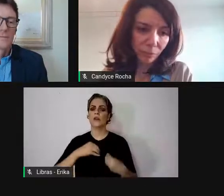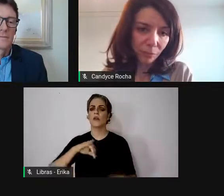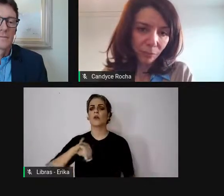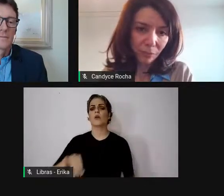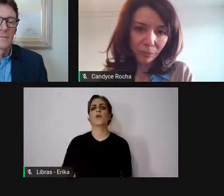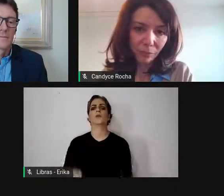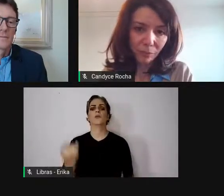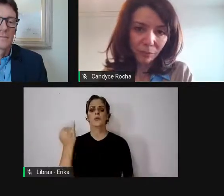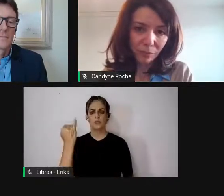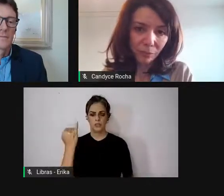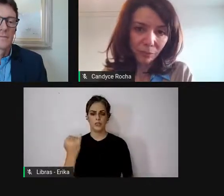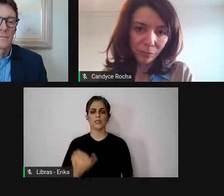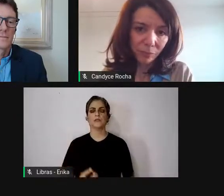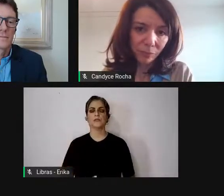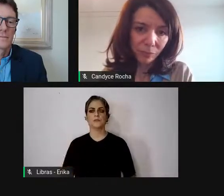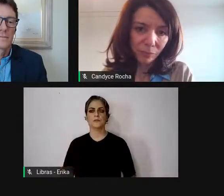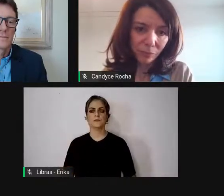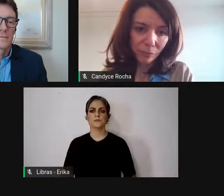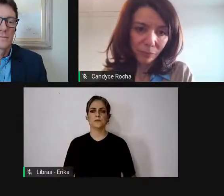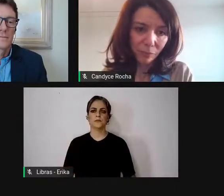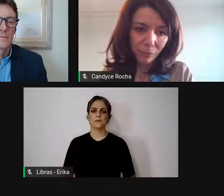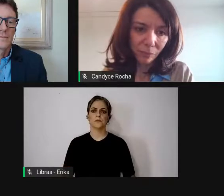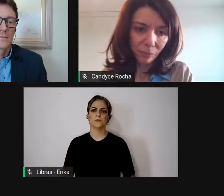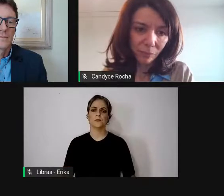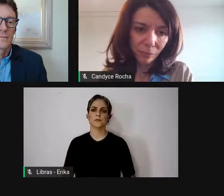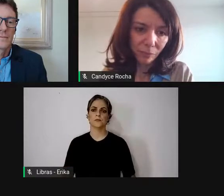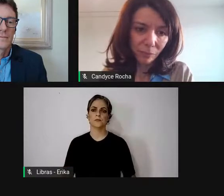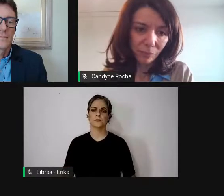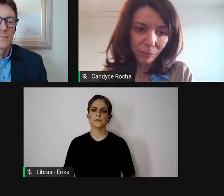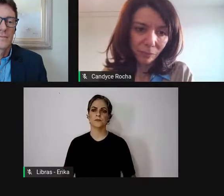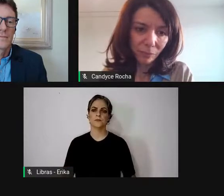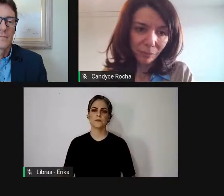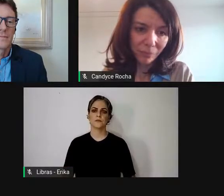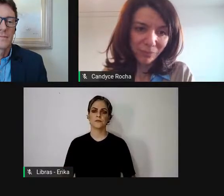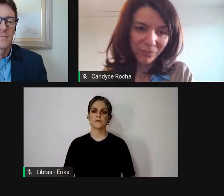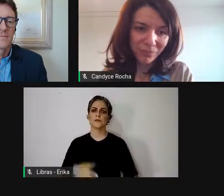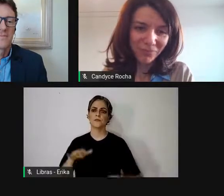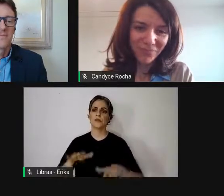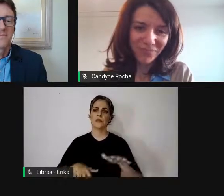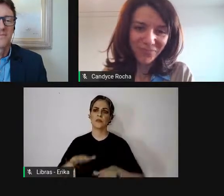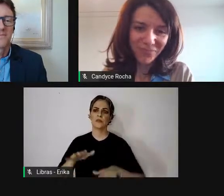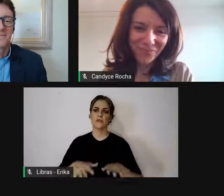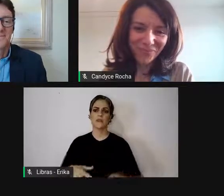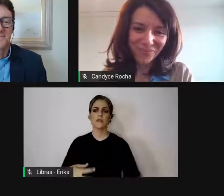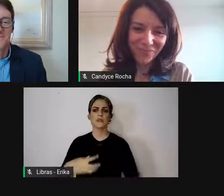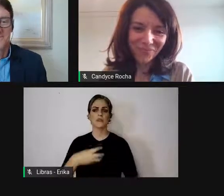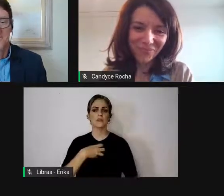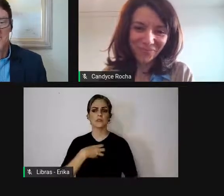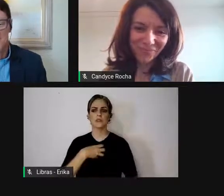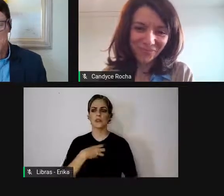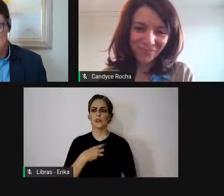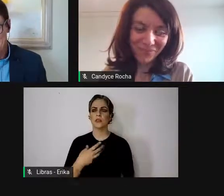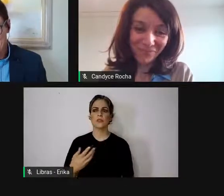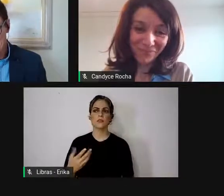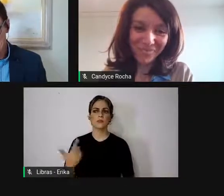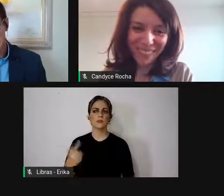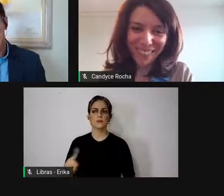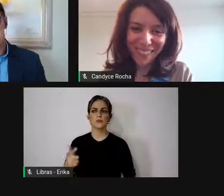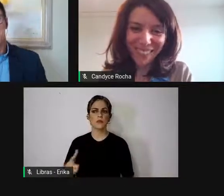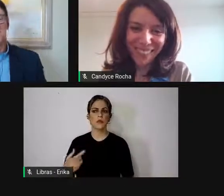vai sentir aqueles zumbis, né, de filmes, né? Eu já entrei como zumbi, teve uma vez que eu